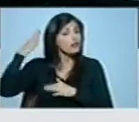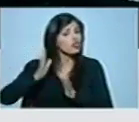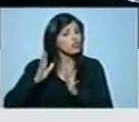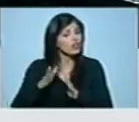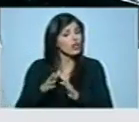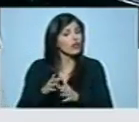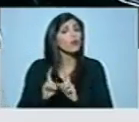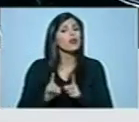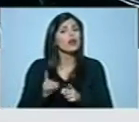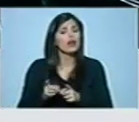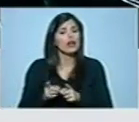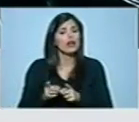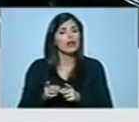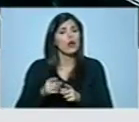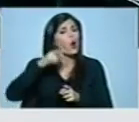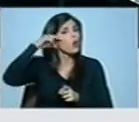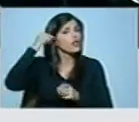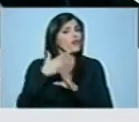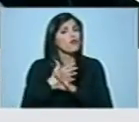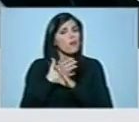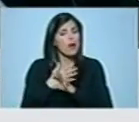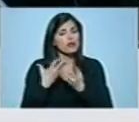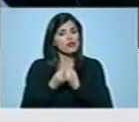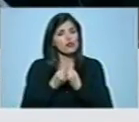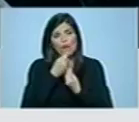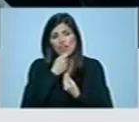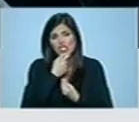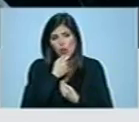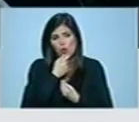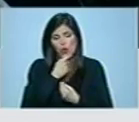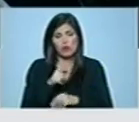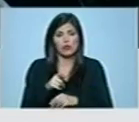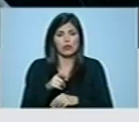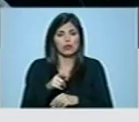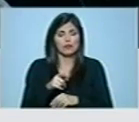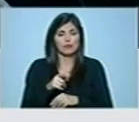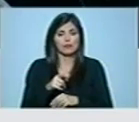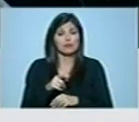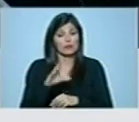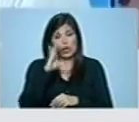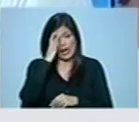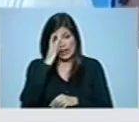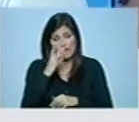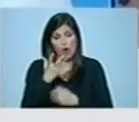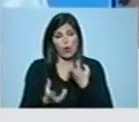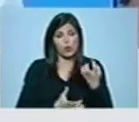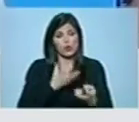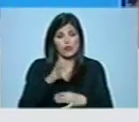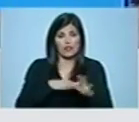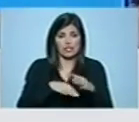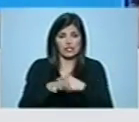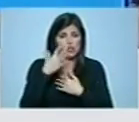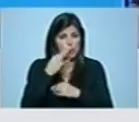é? Que é a orelheira fumada com feijão. Ou seja, no carnaval o cozido fazia-se normalmente